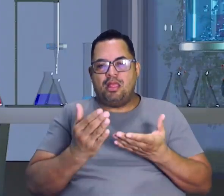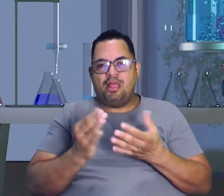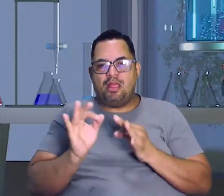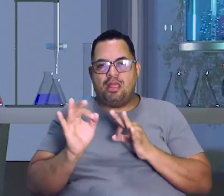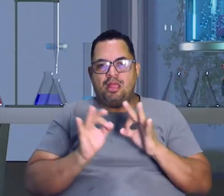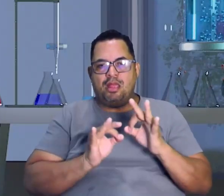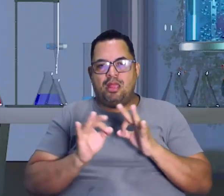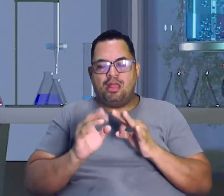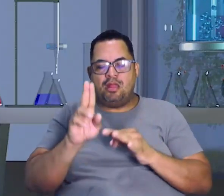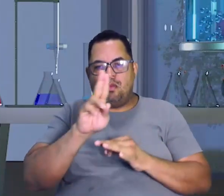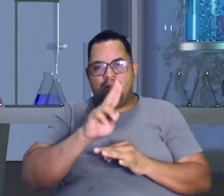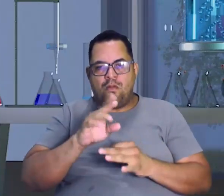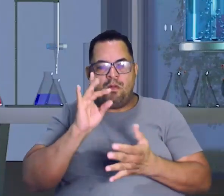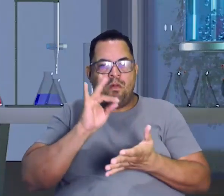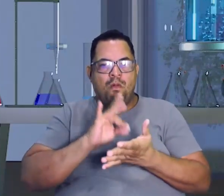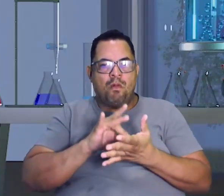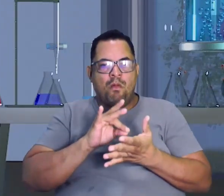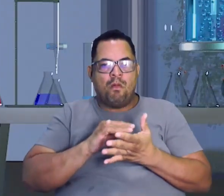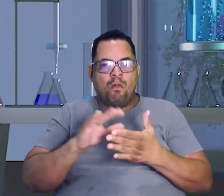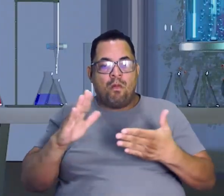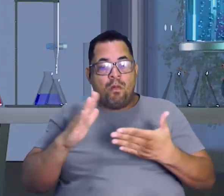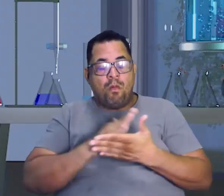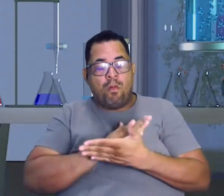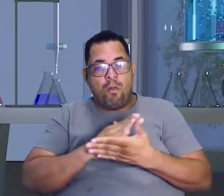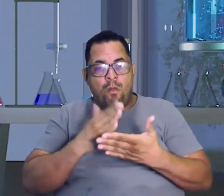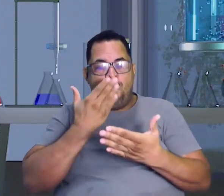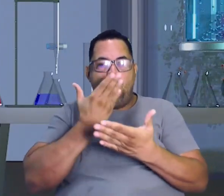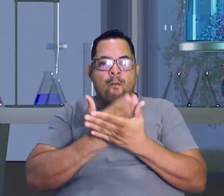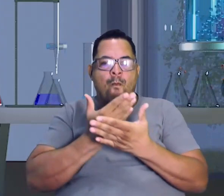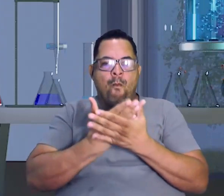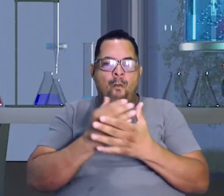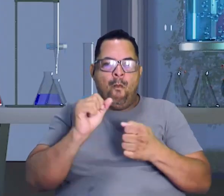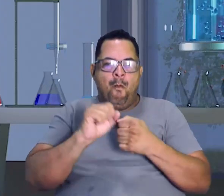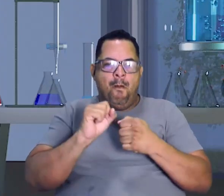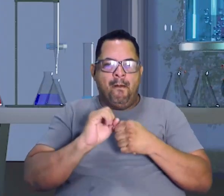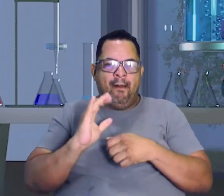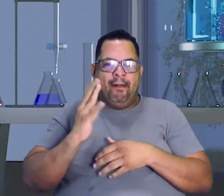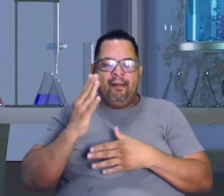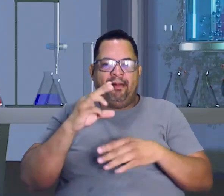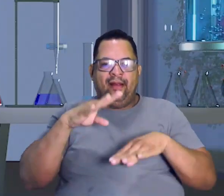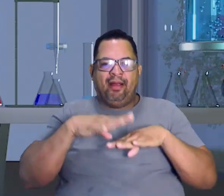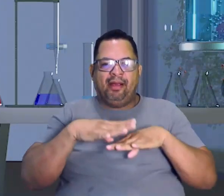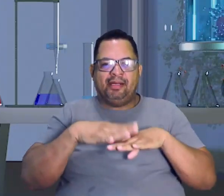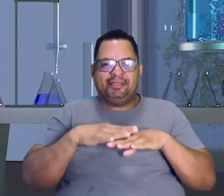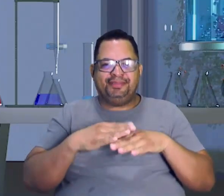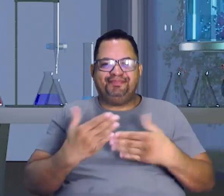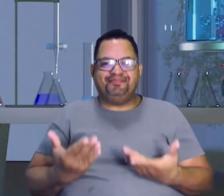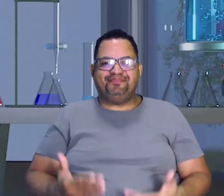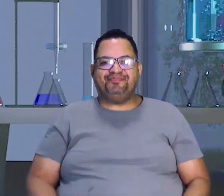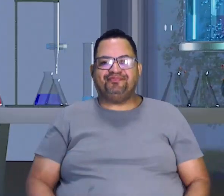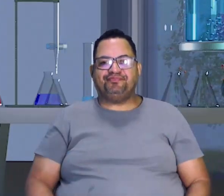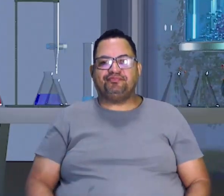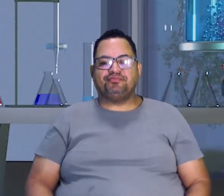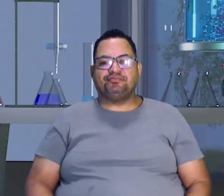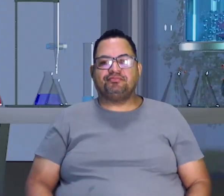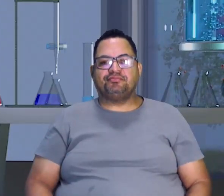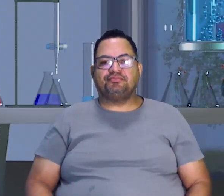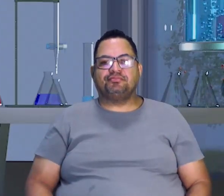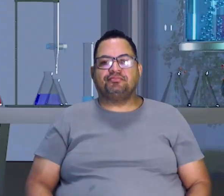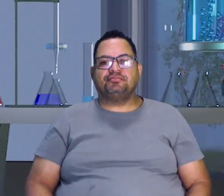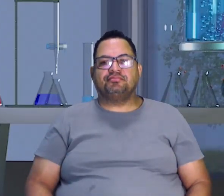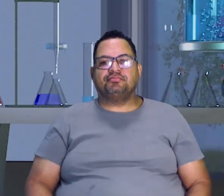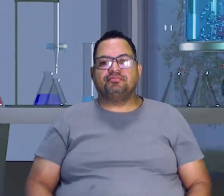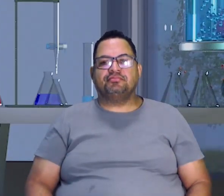agregar e a usar realmente. E, às vezes, na aula, resolvendo algumas questões, a gente fala matemática para que te quero, porque é fundamental.